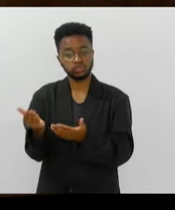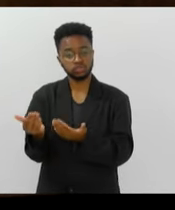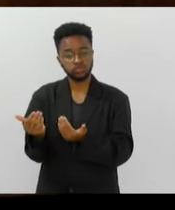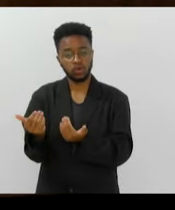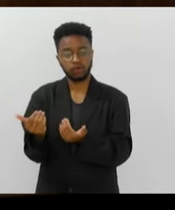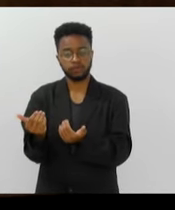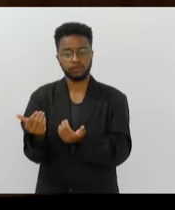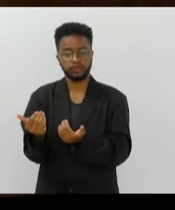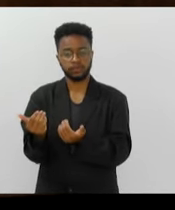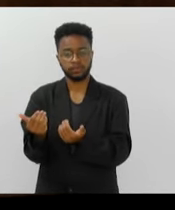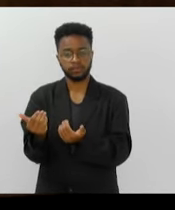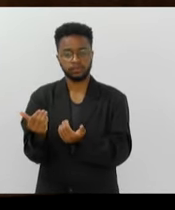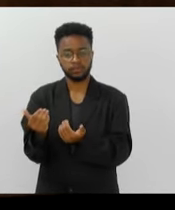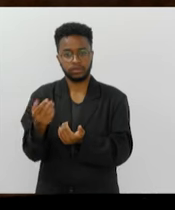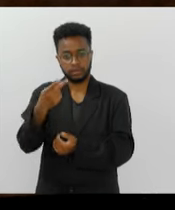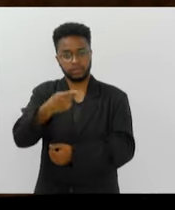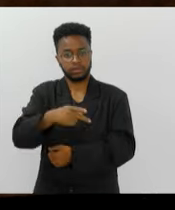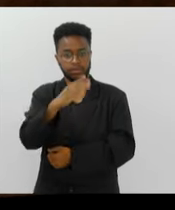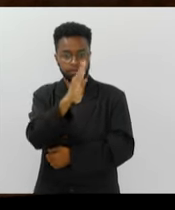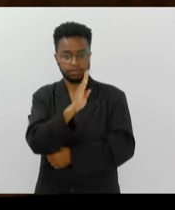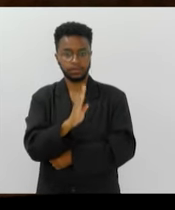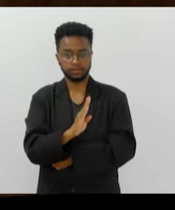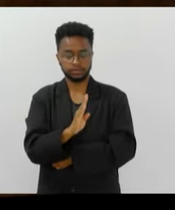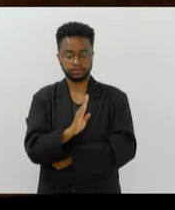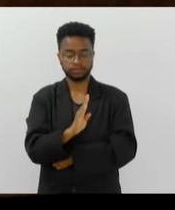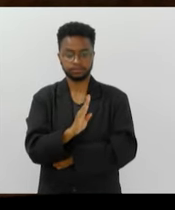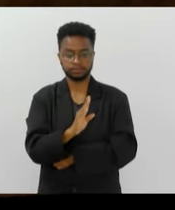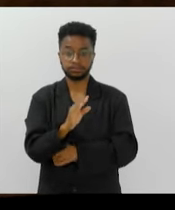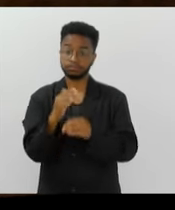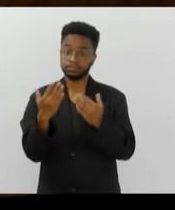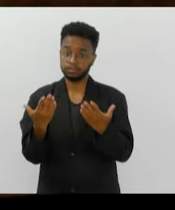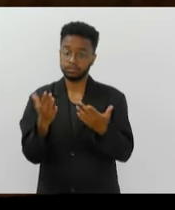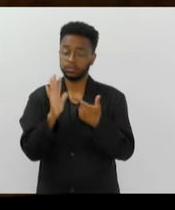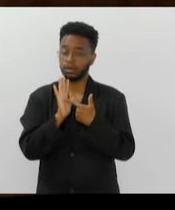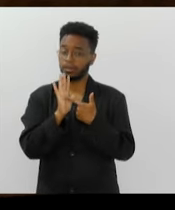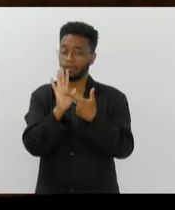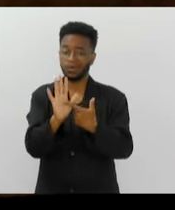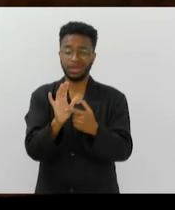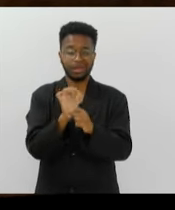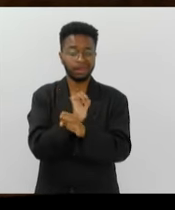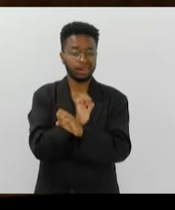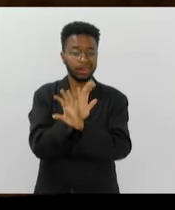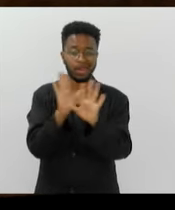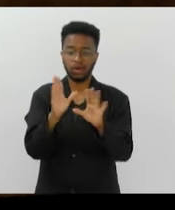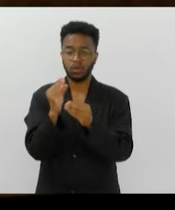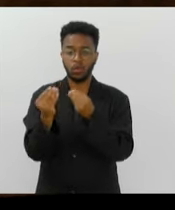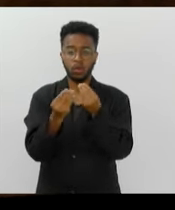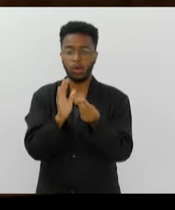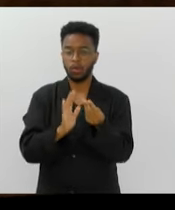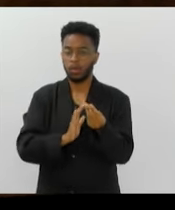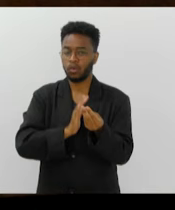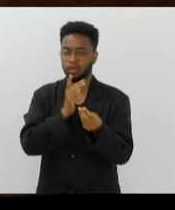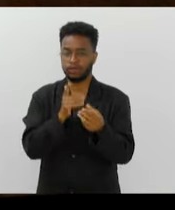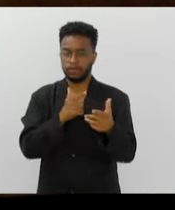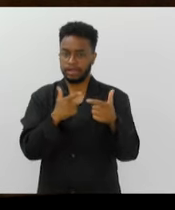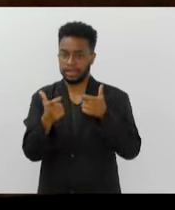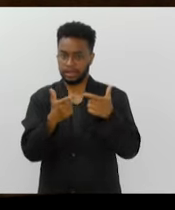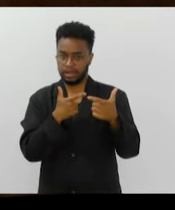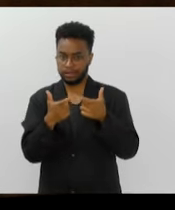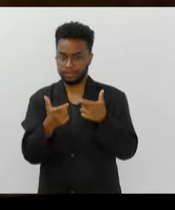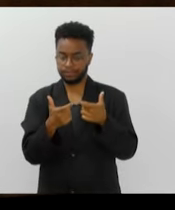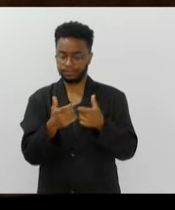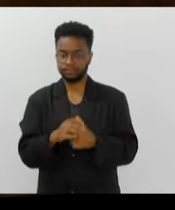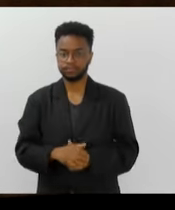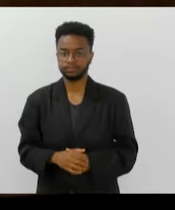deidade brasileira mostrando claramente o horror da guerra e